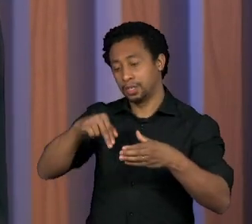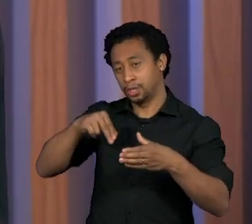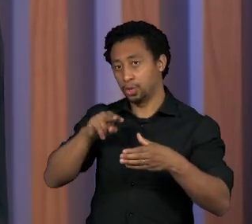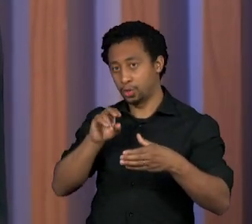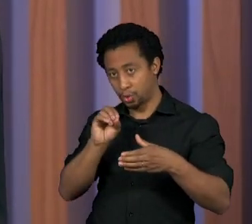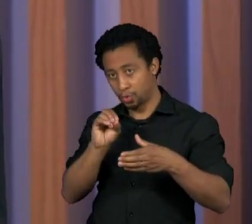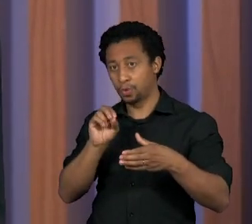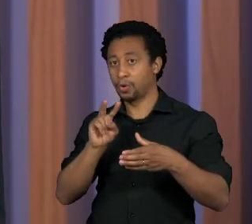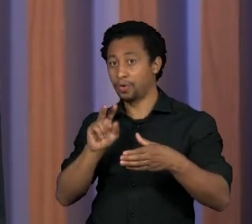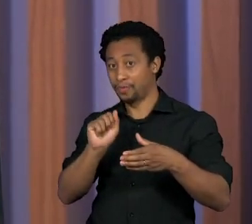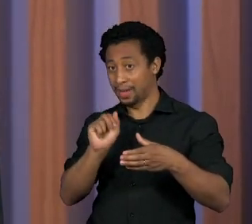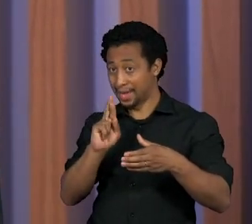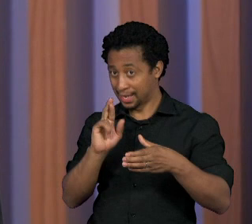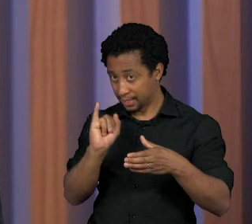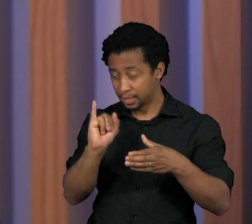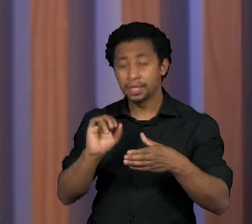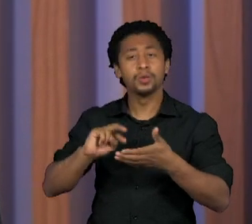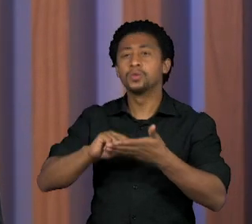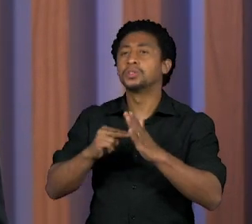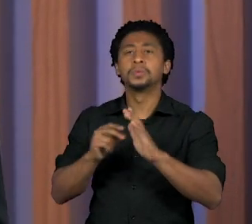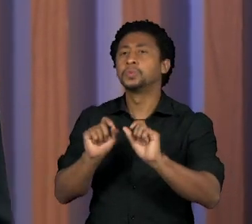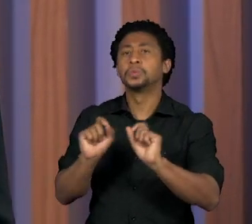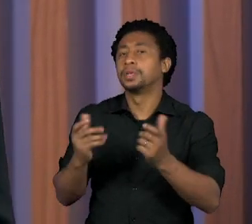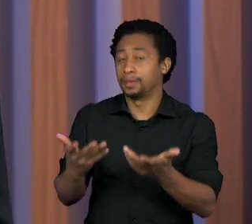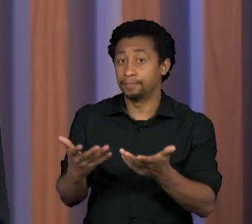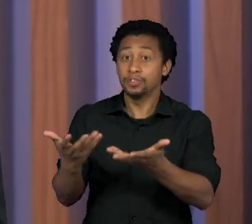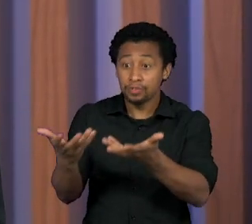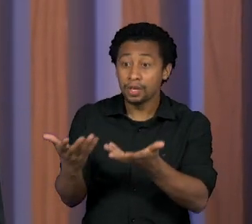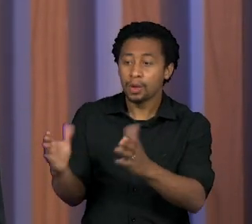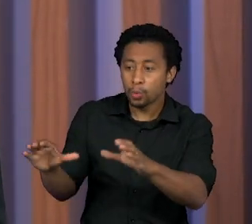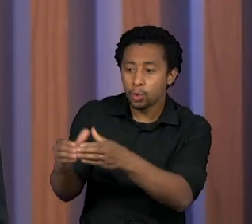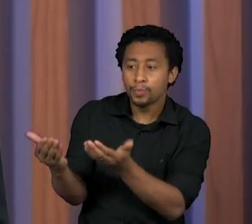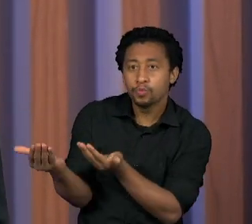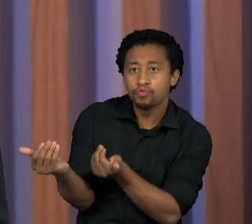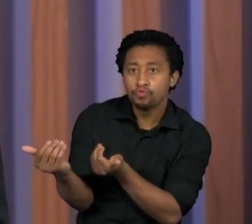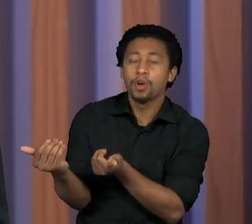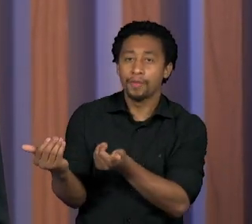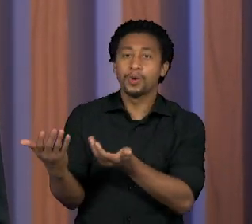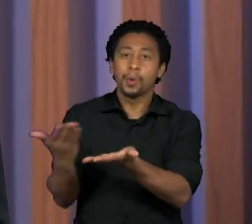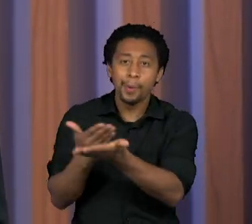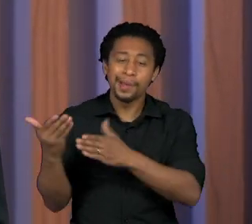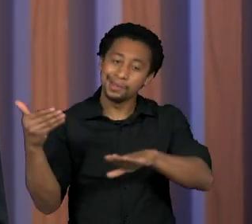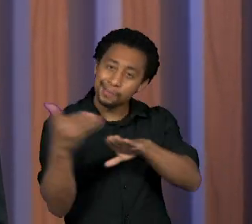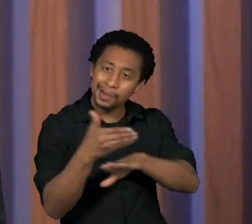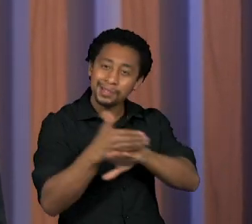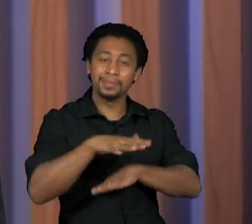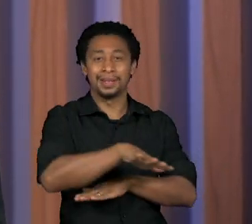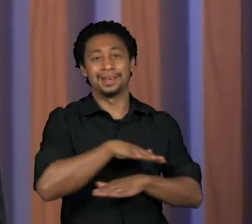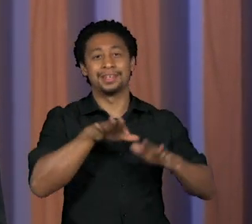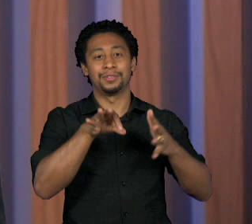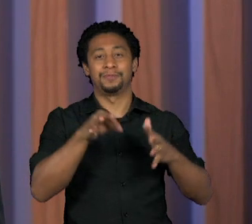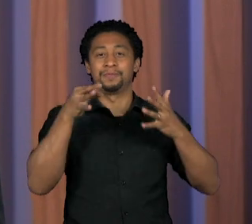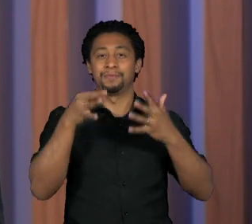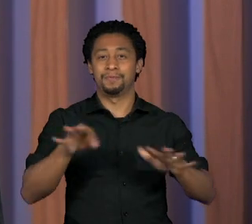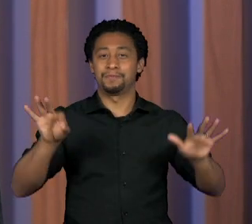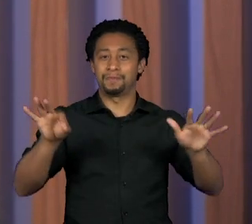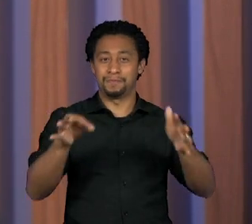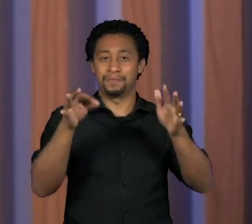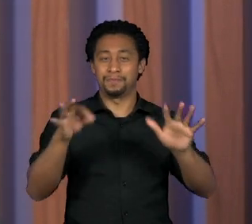concerto, né? Através de que forma? Se eu só oferecer Mozart, Handel,